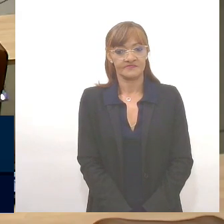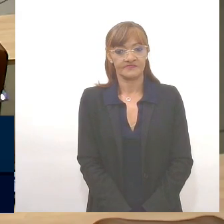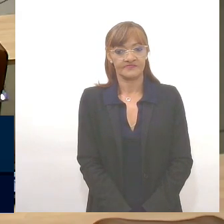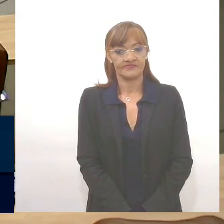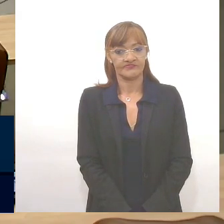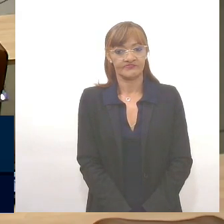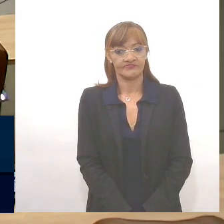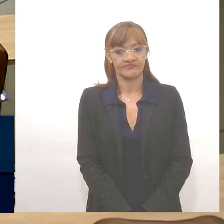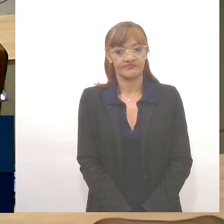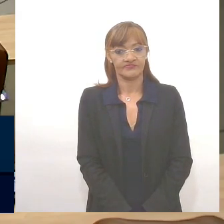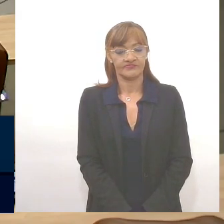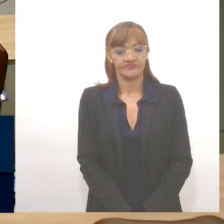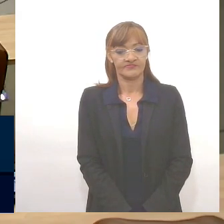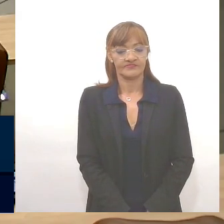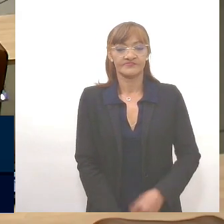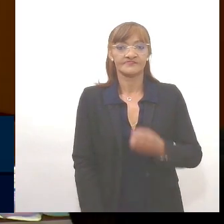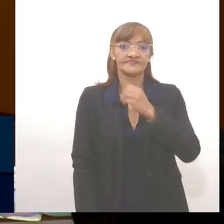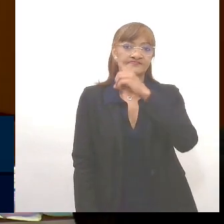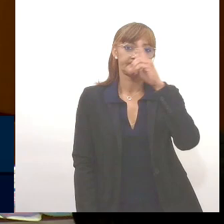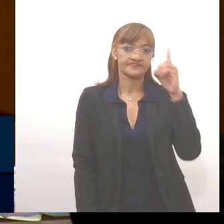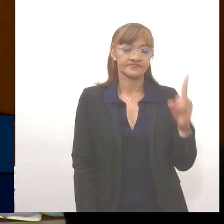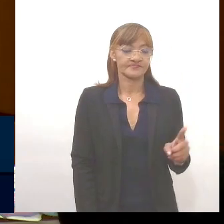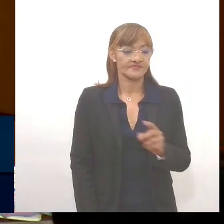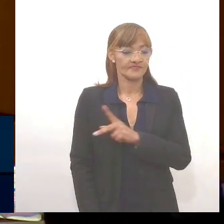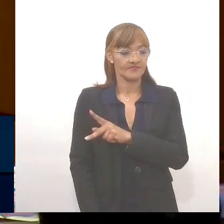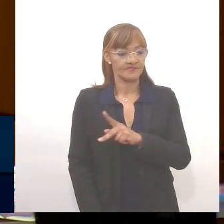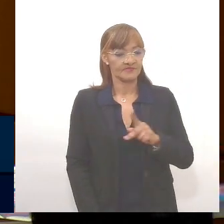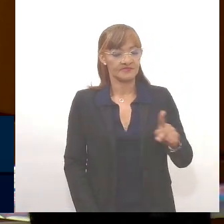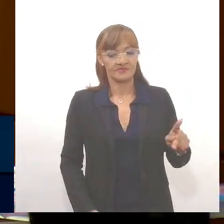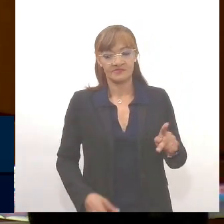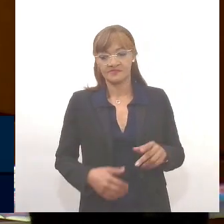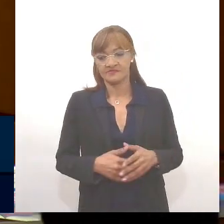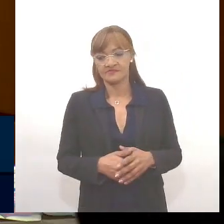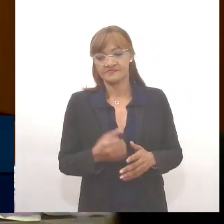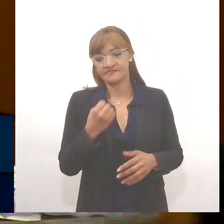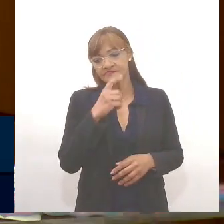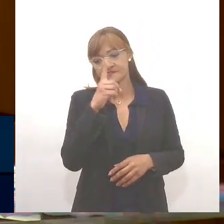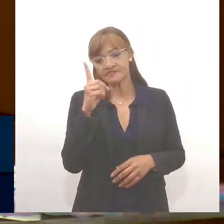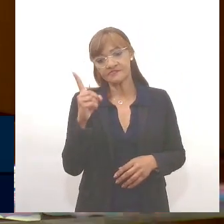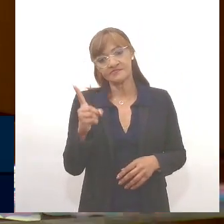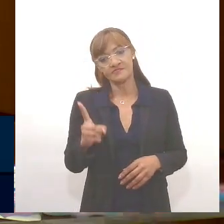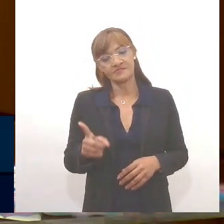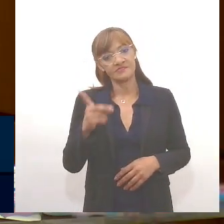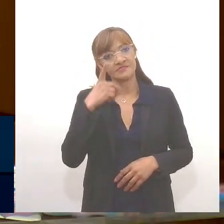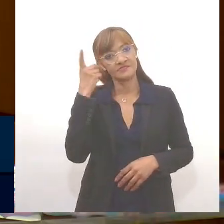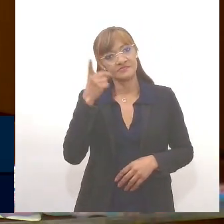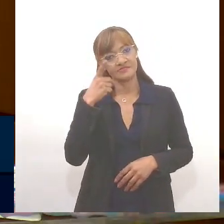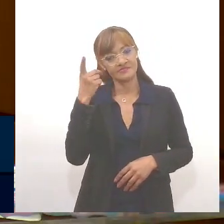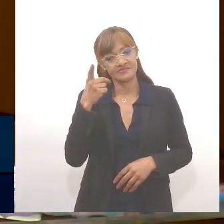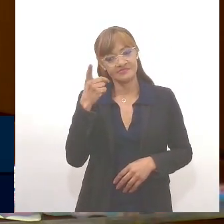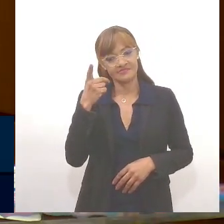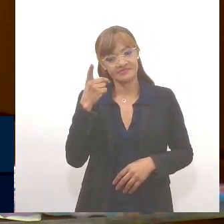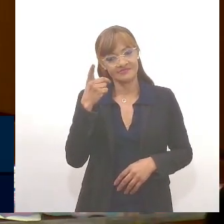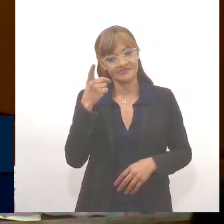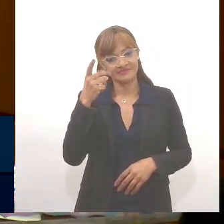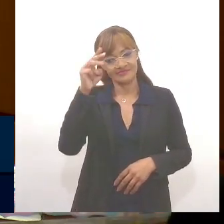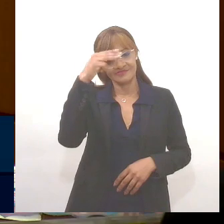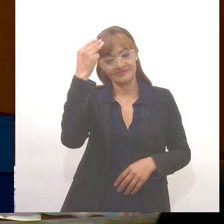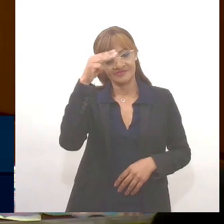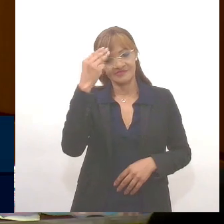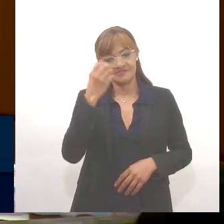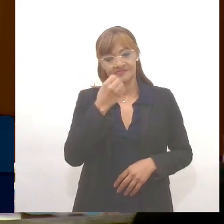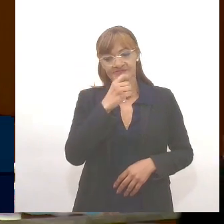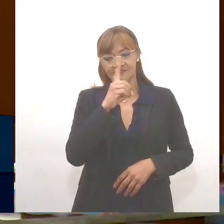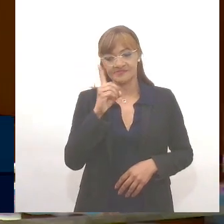Bom dia senhor presidente Bom dia Deputado Garibaldo Mendonça Bom dia Luciano